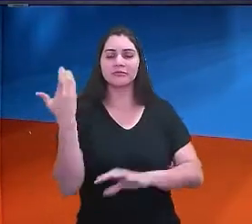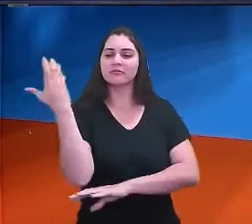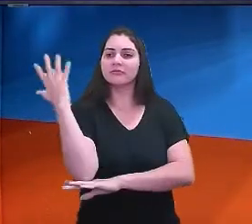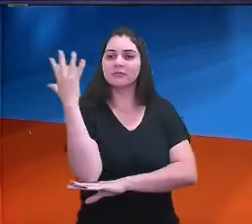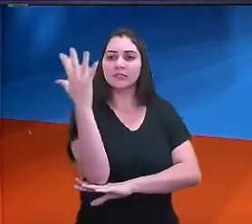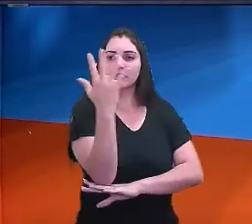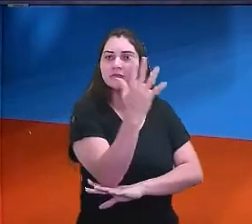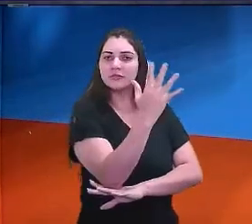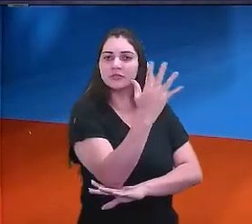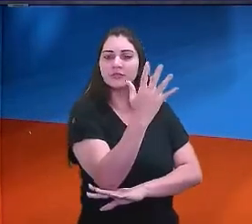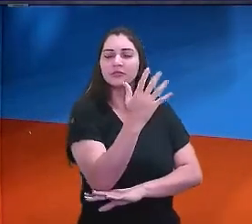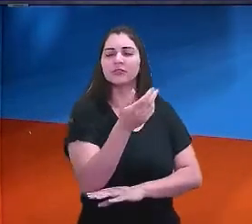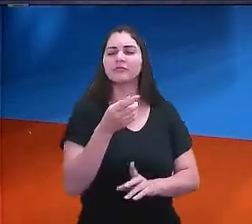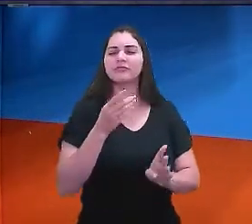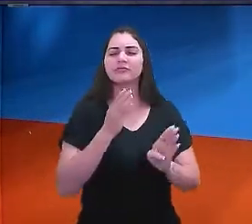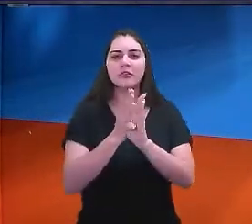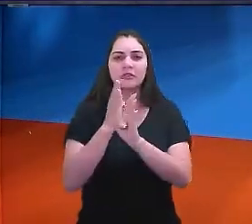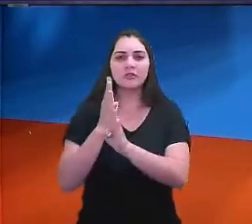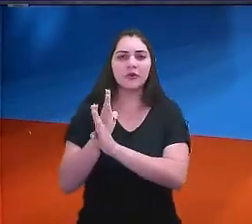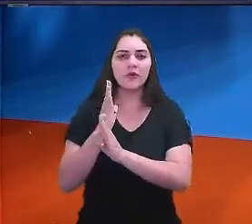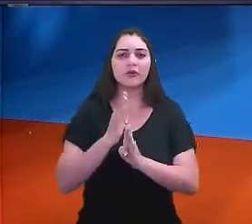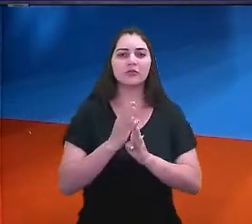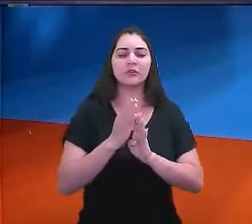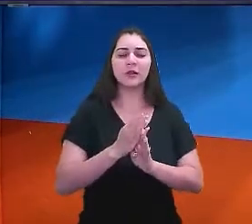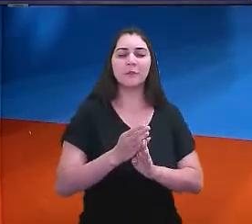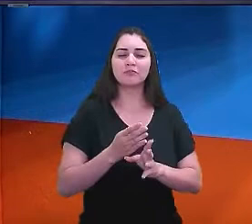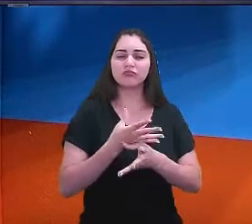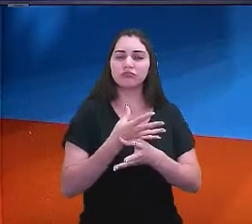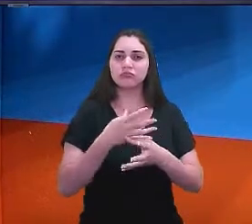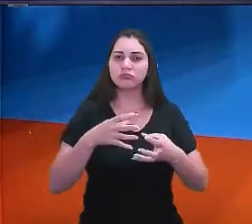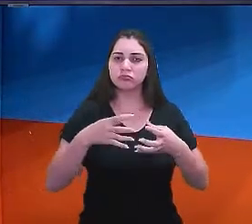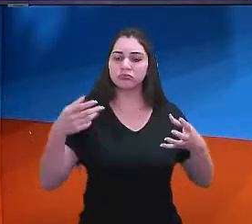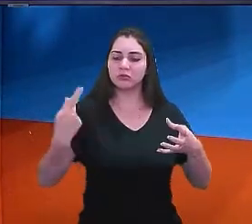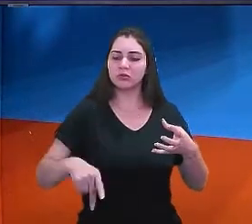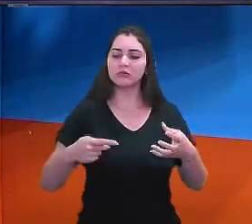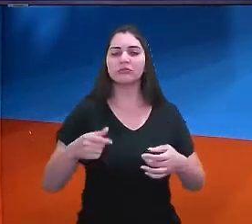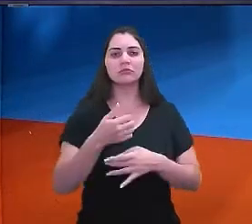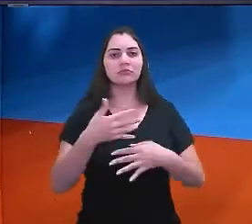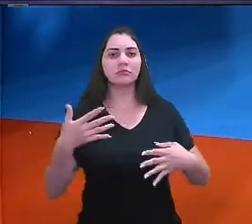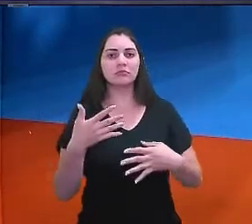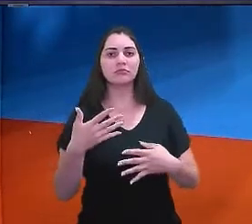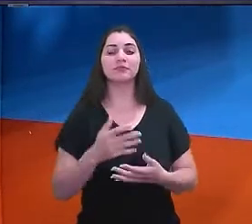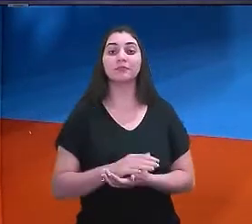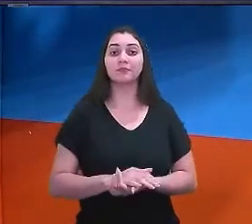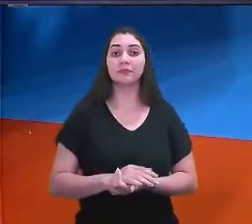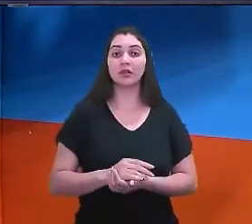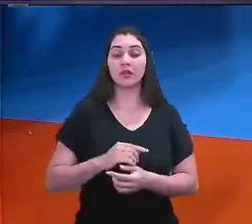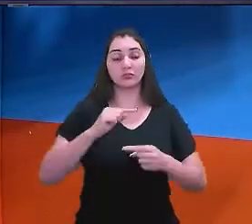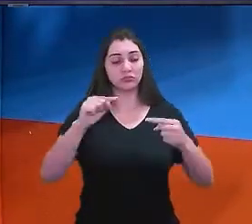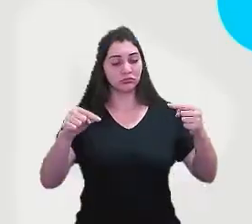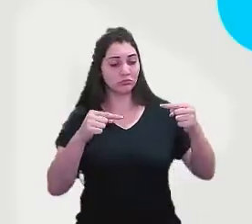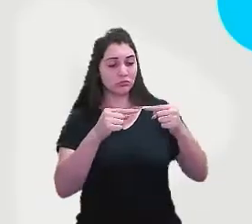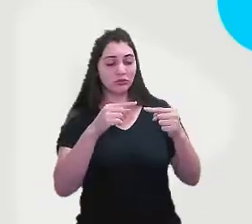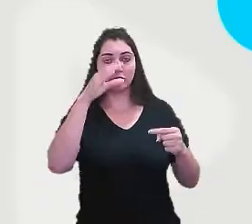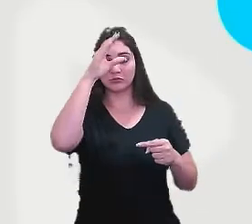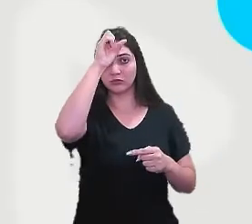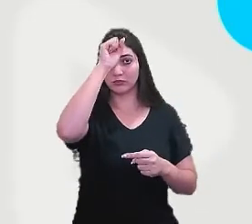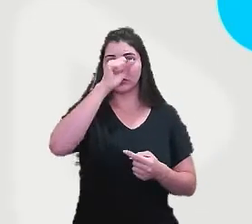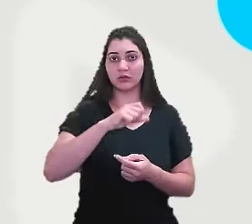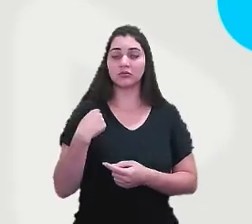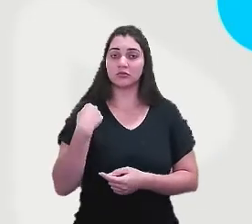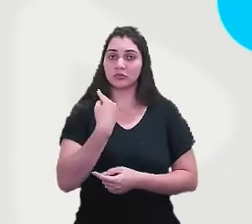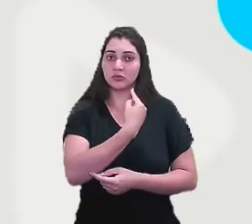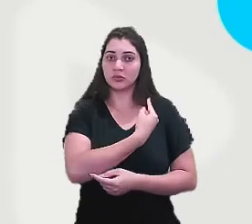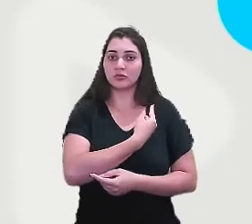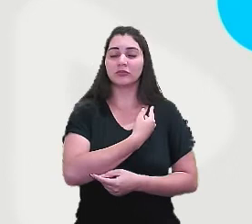vegetação que a gente vai encontrar, né, majoritariamente aqui na nossa cidade, tá certo? E como objetivos de aprendizagem,